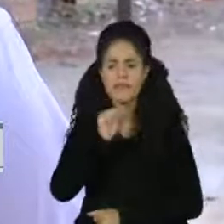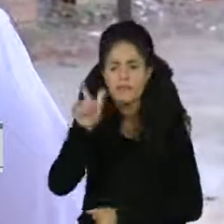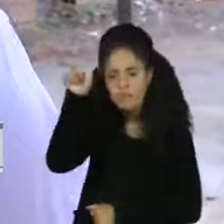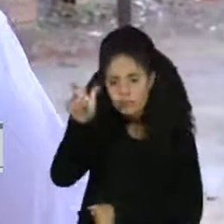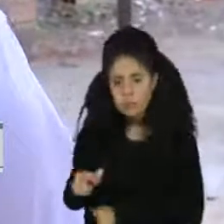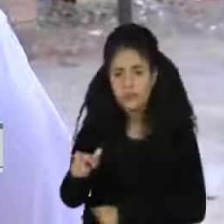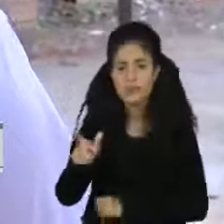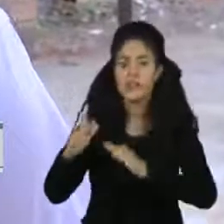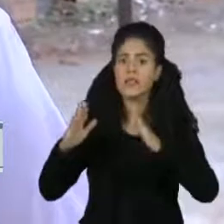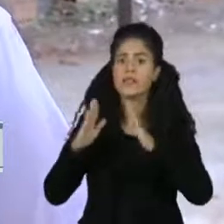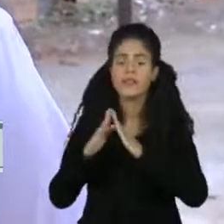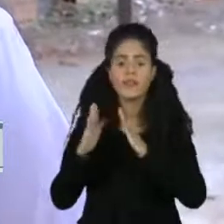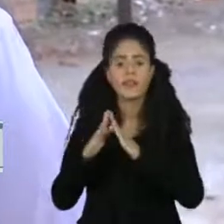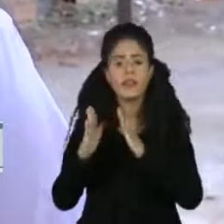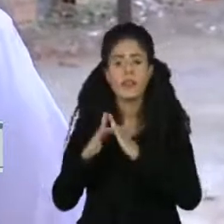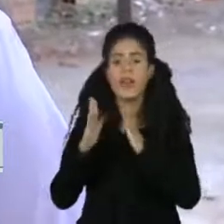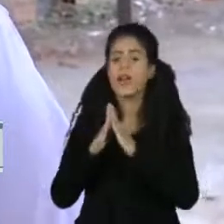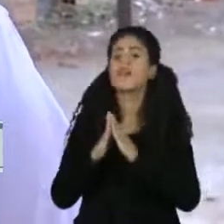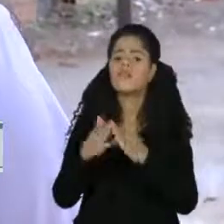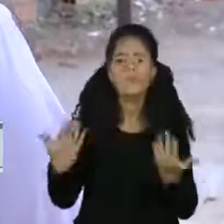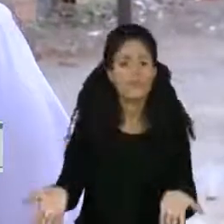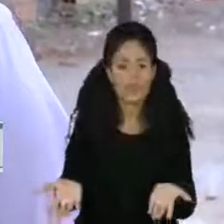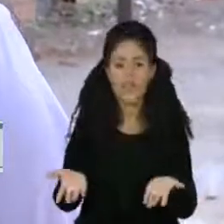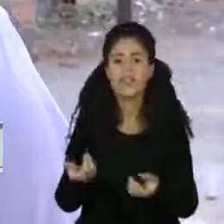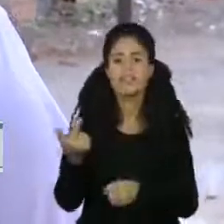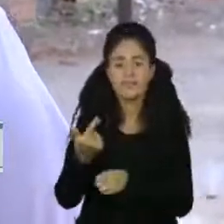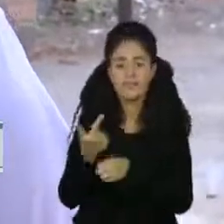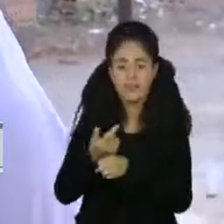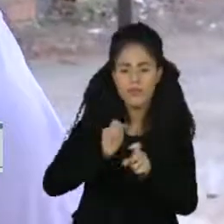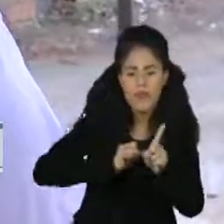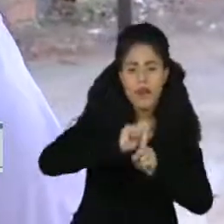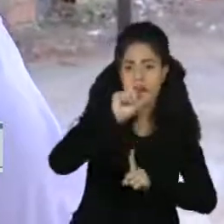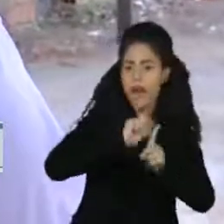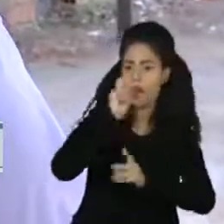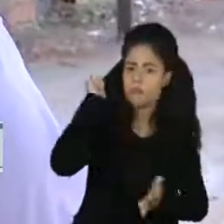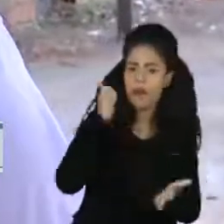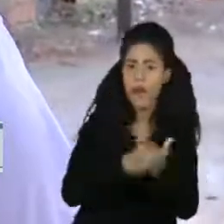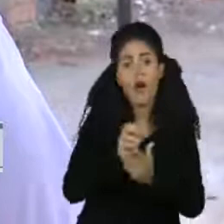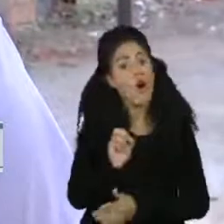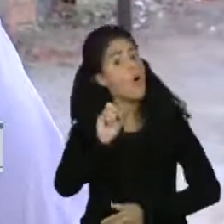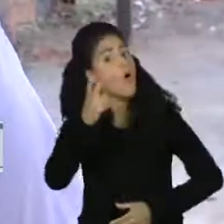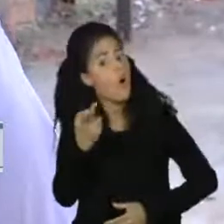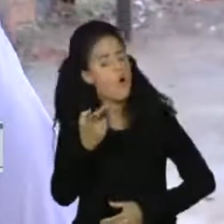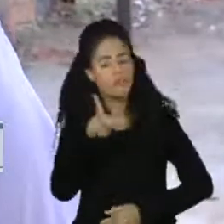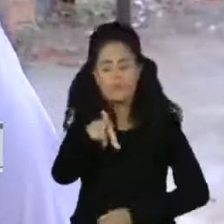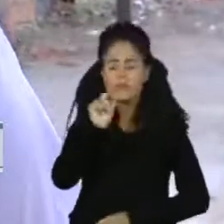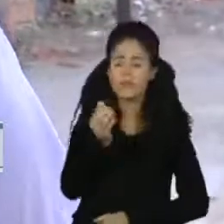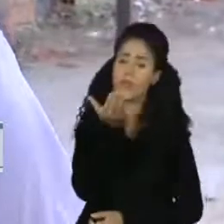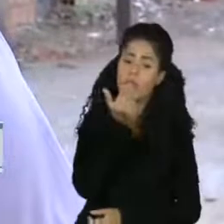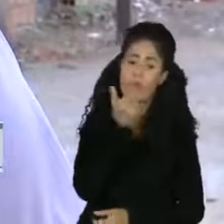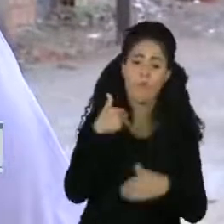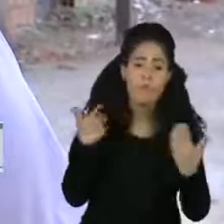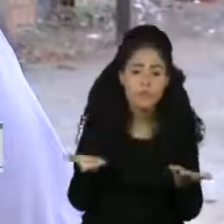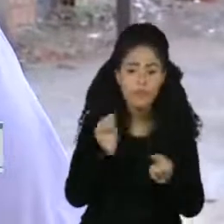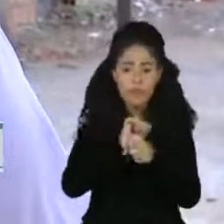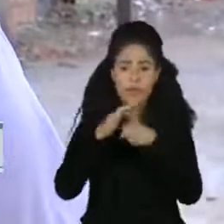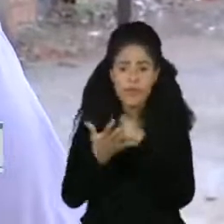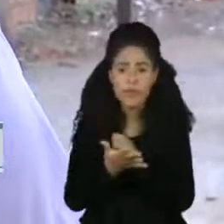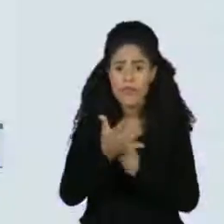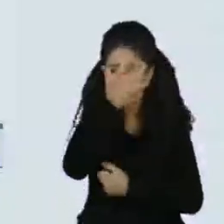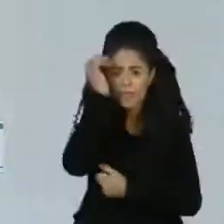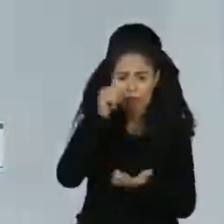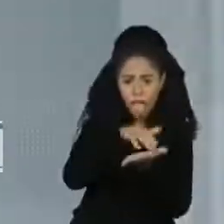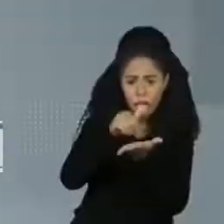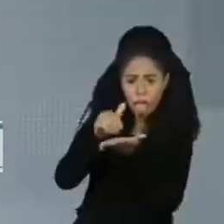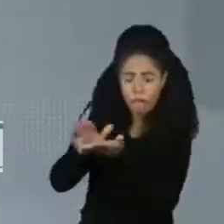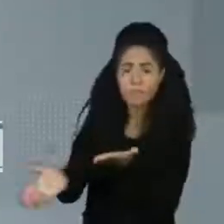moram nas ocupações são mulheres chefe de Família o pago o aluguel ou come e com a pandemônio com a pandemia muito ficaram